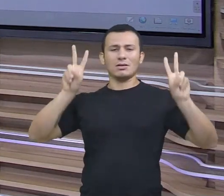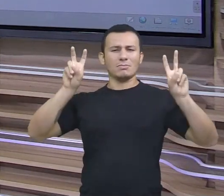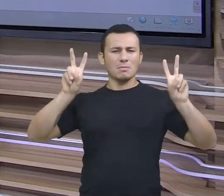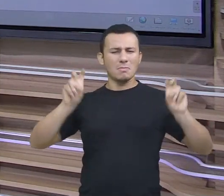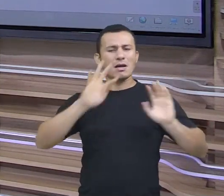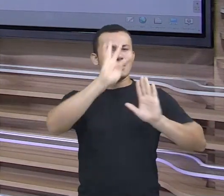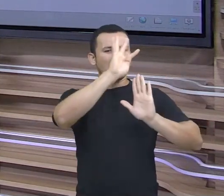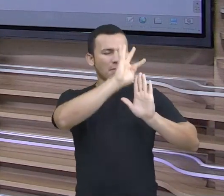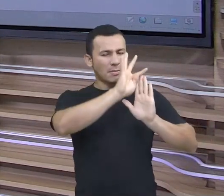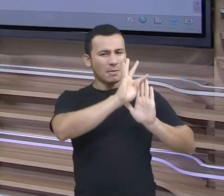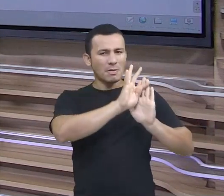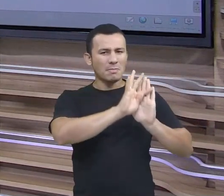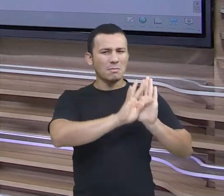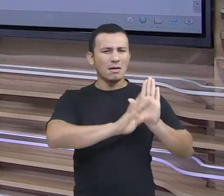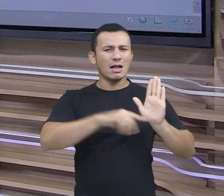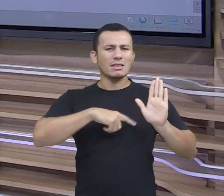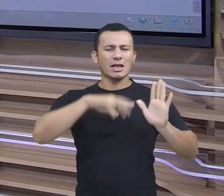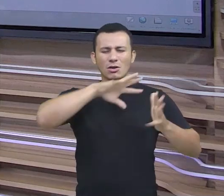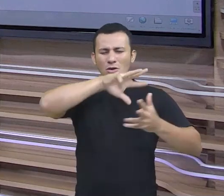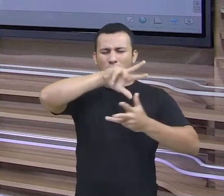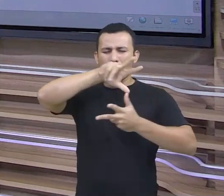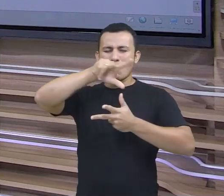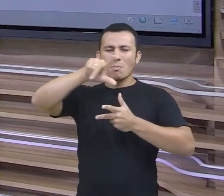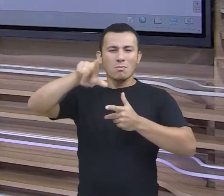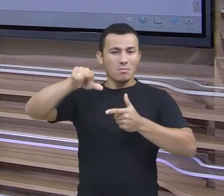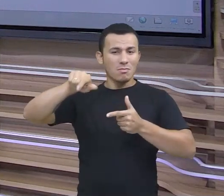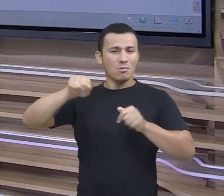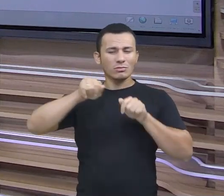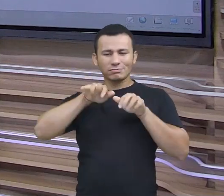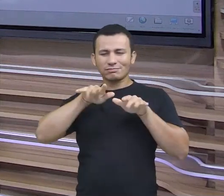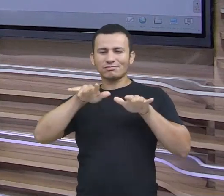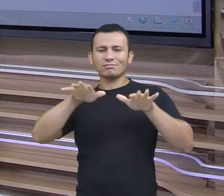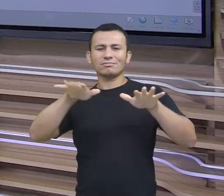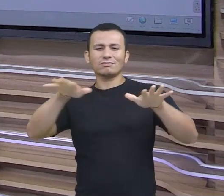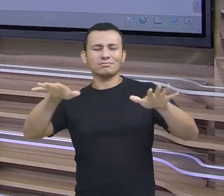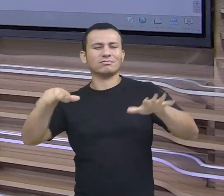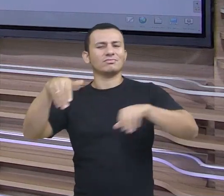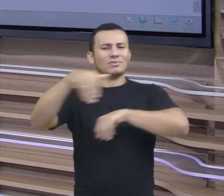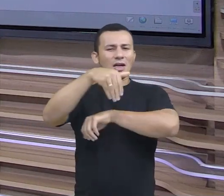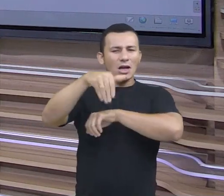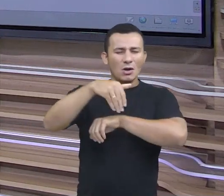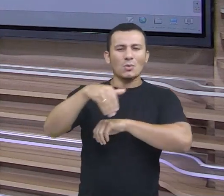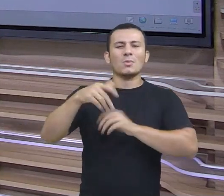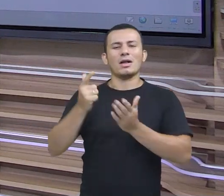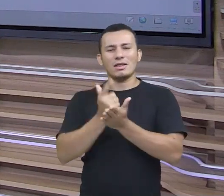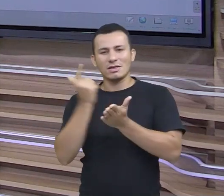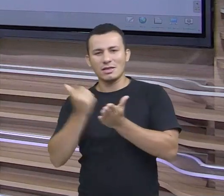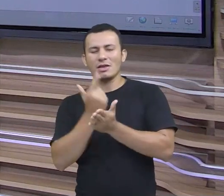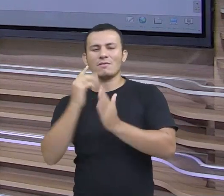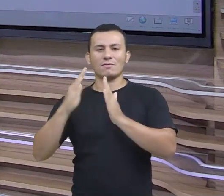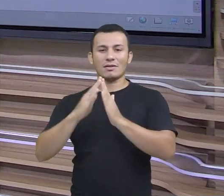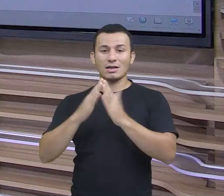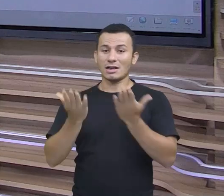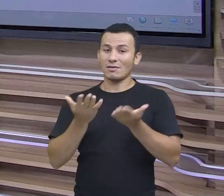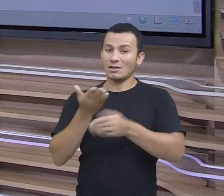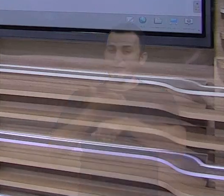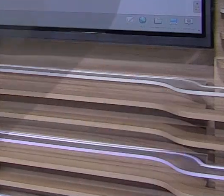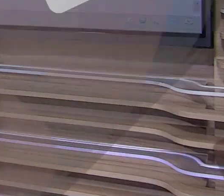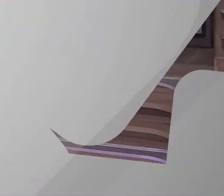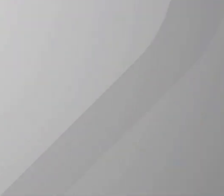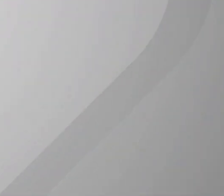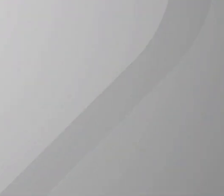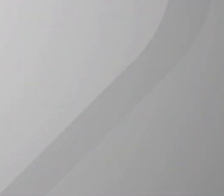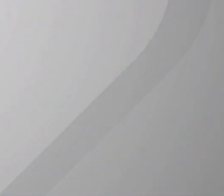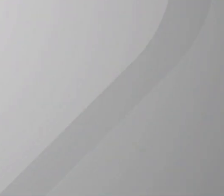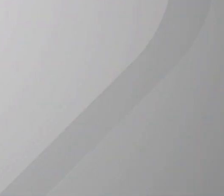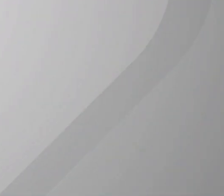aí espalhados no mundo afora, nas ruas, nos livros, em casa. Vamos ao exercitando? Vamos lá!